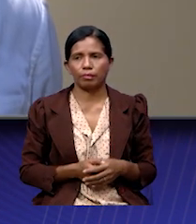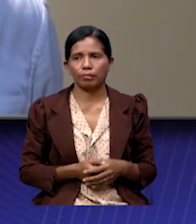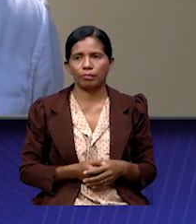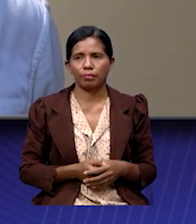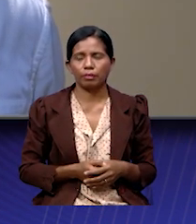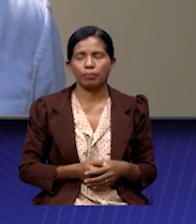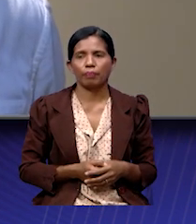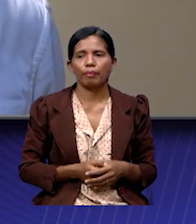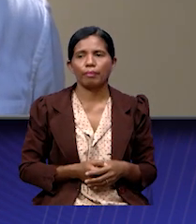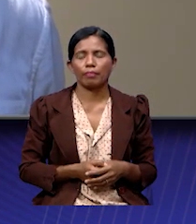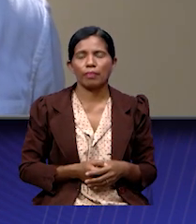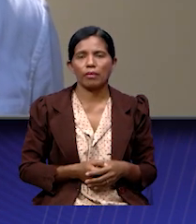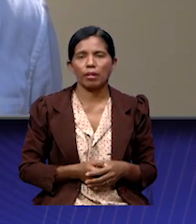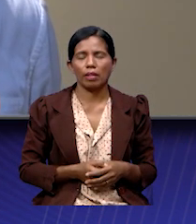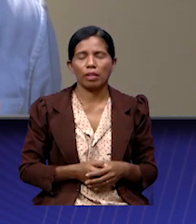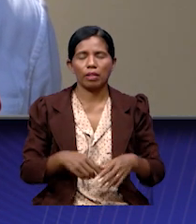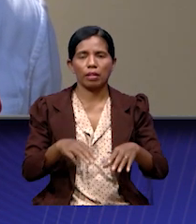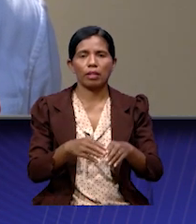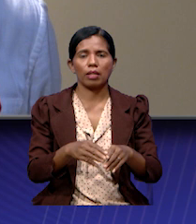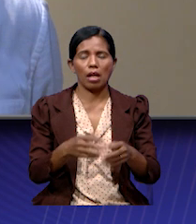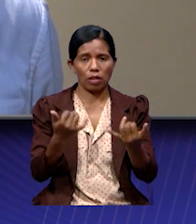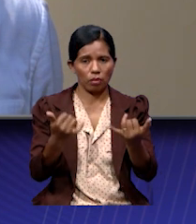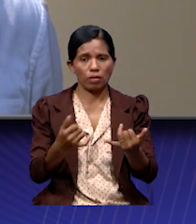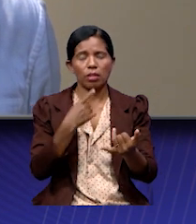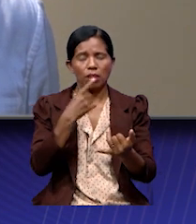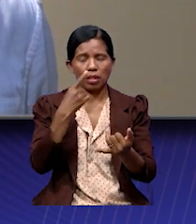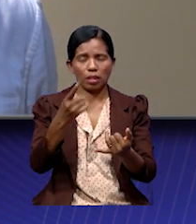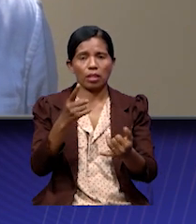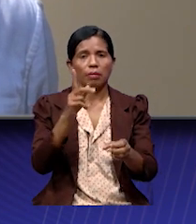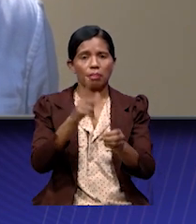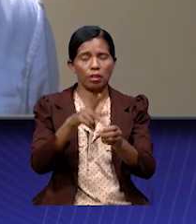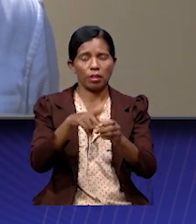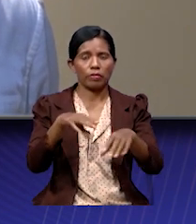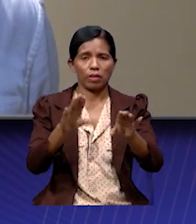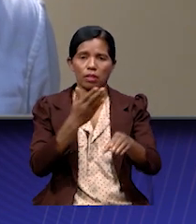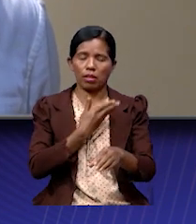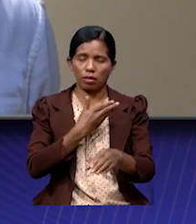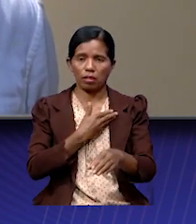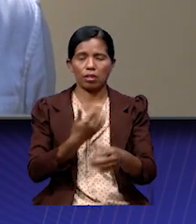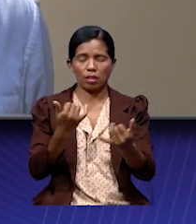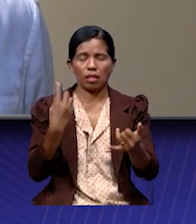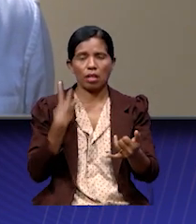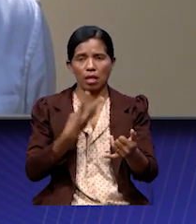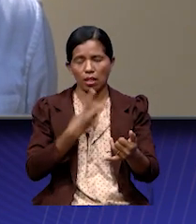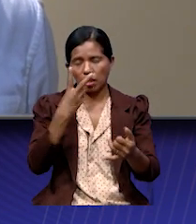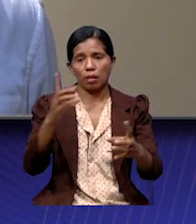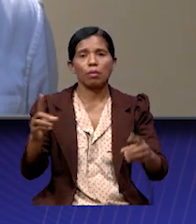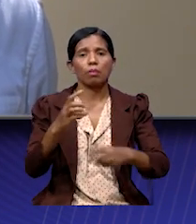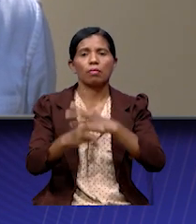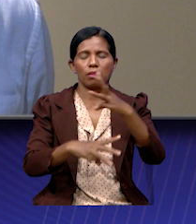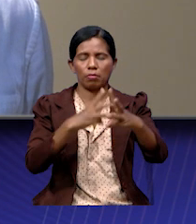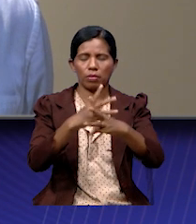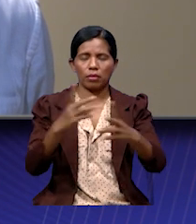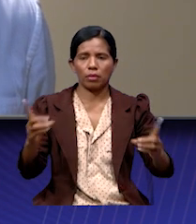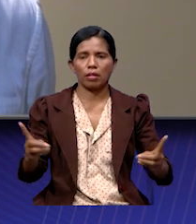Atu dia kata ka folin mina agora sai ne situasaun de neve mundo enfrenta kata ka